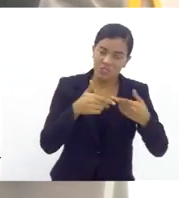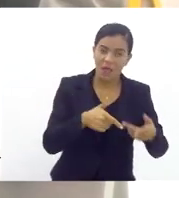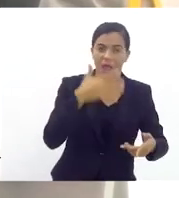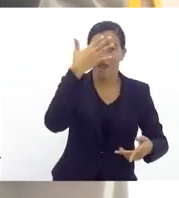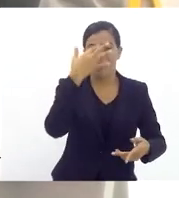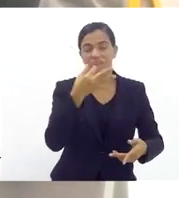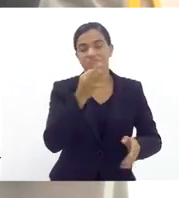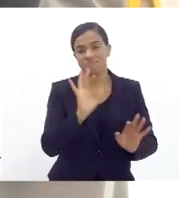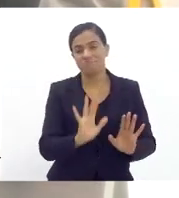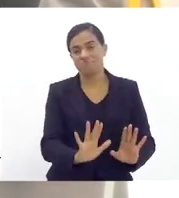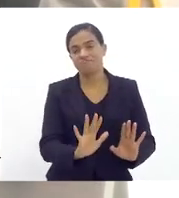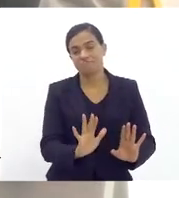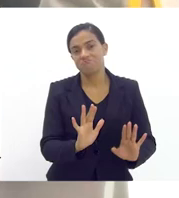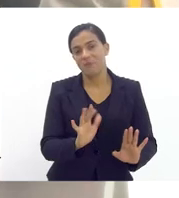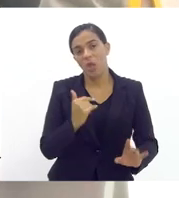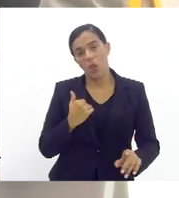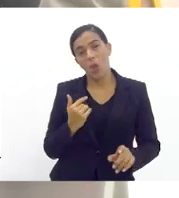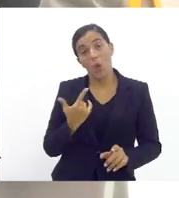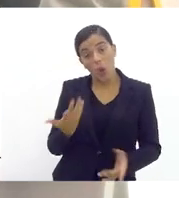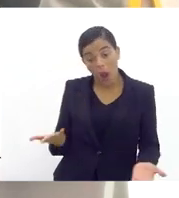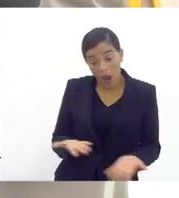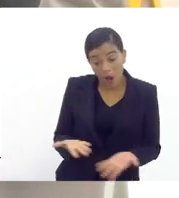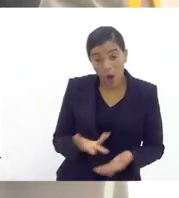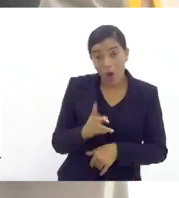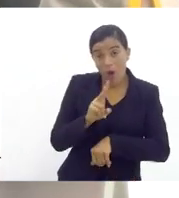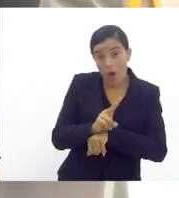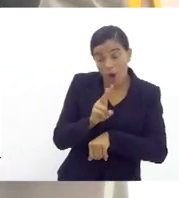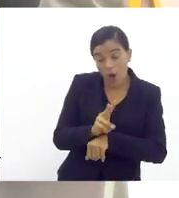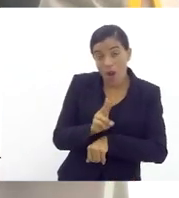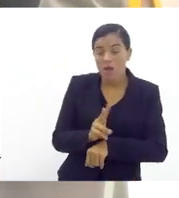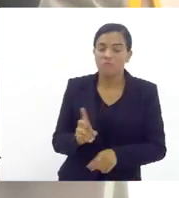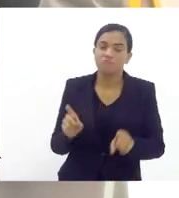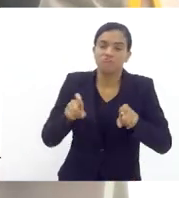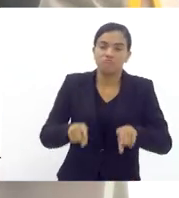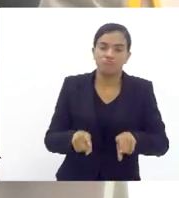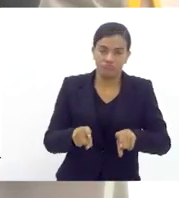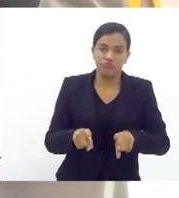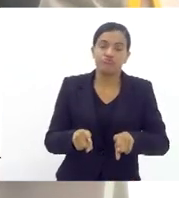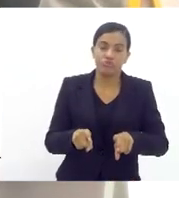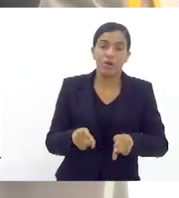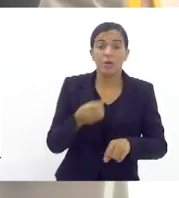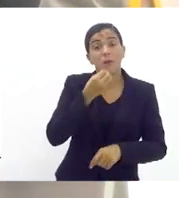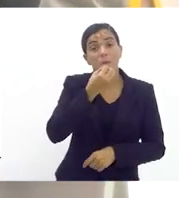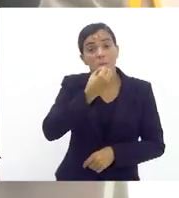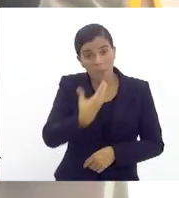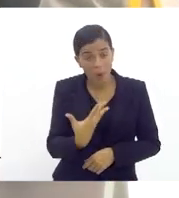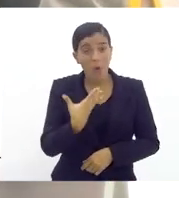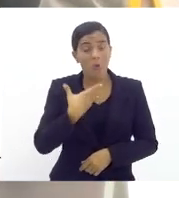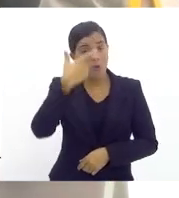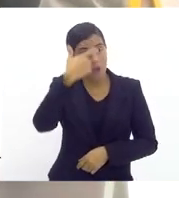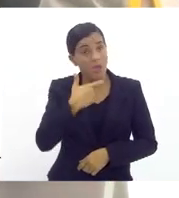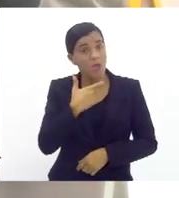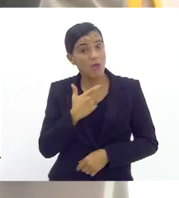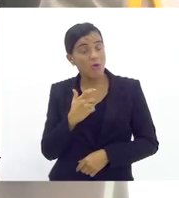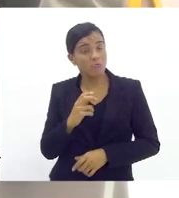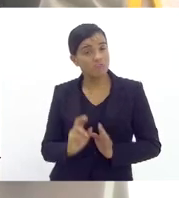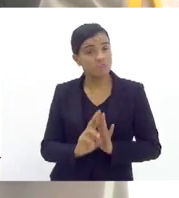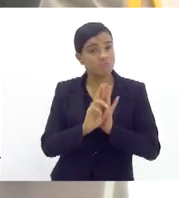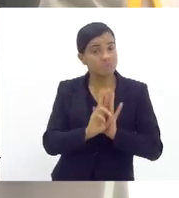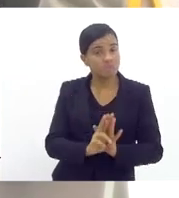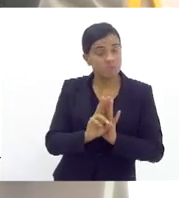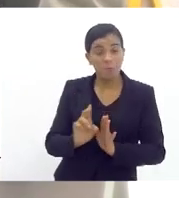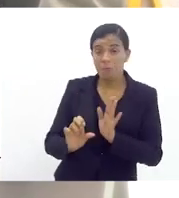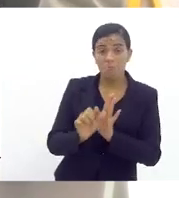que eu ocupo atualmente esse lugar. Que bom que eu ocupo esse lugar hoje como